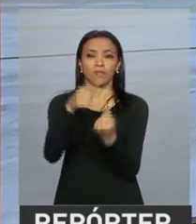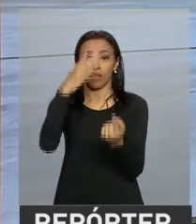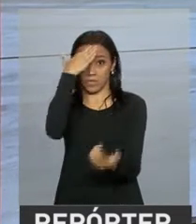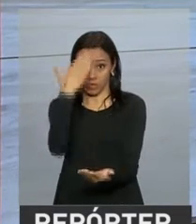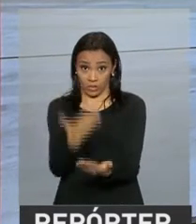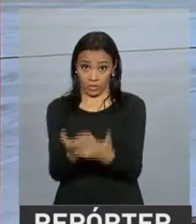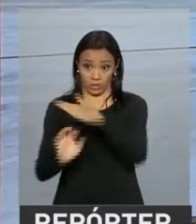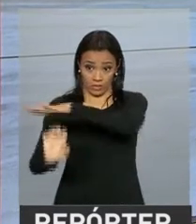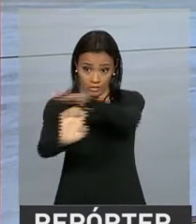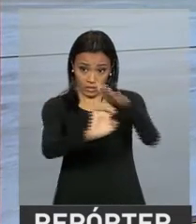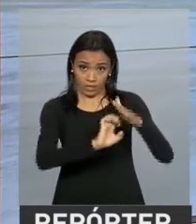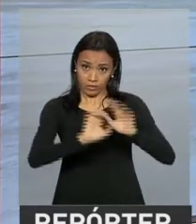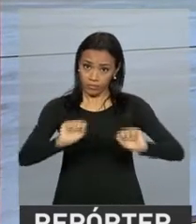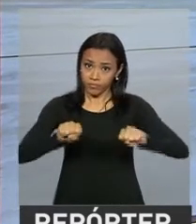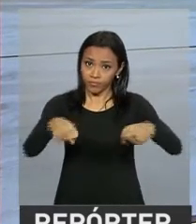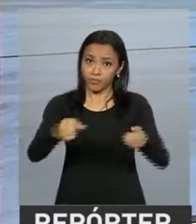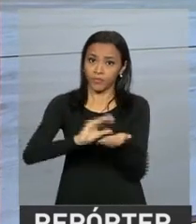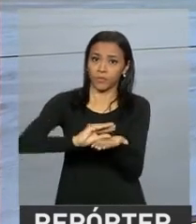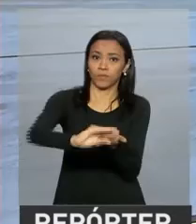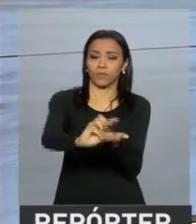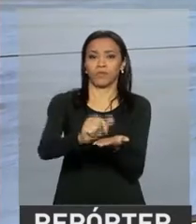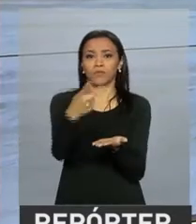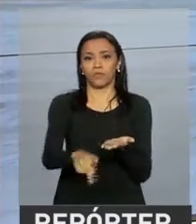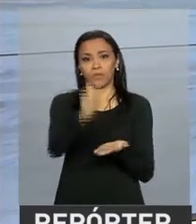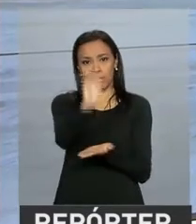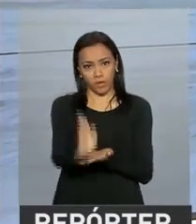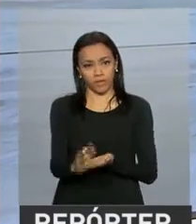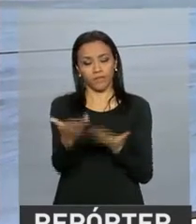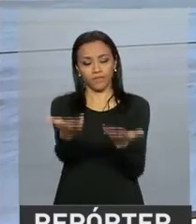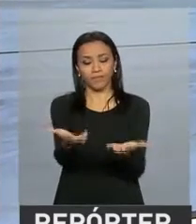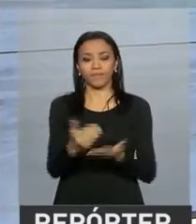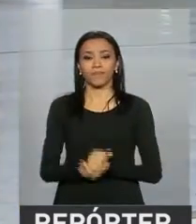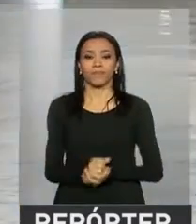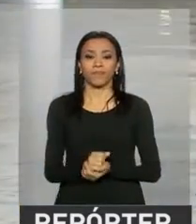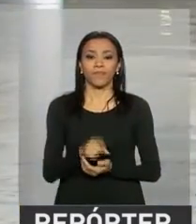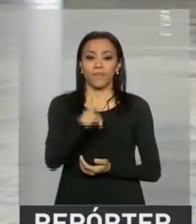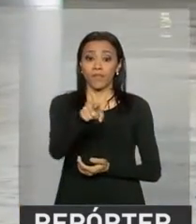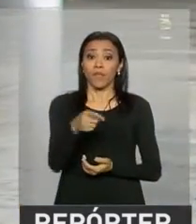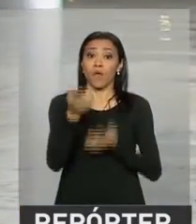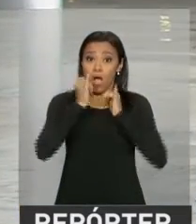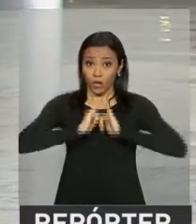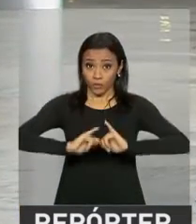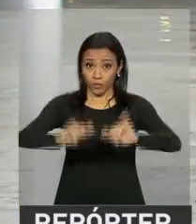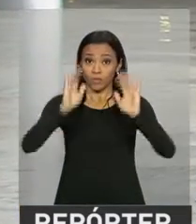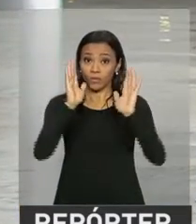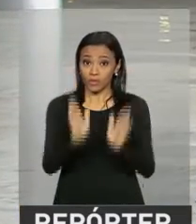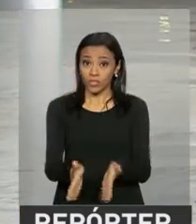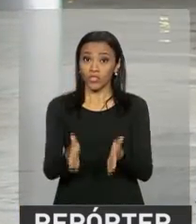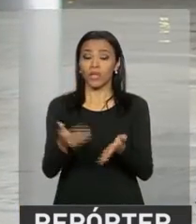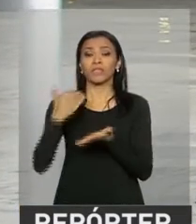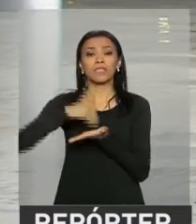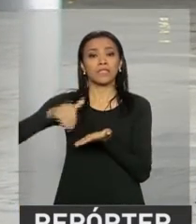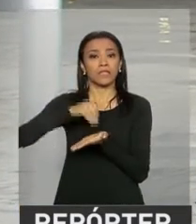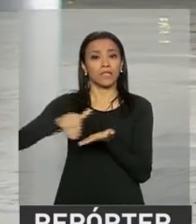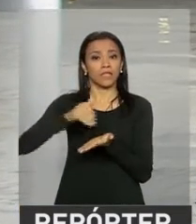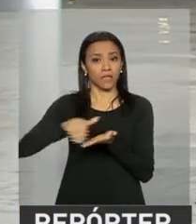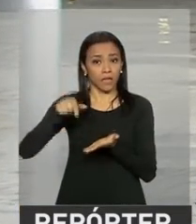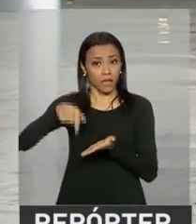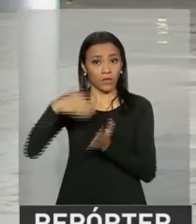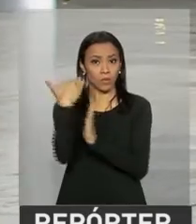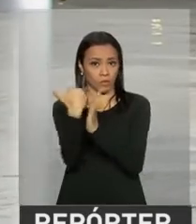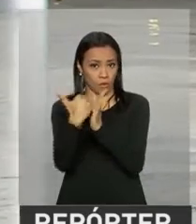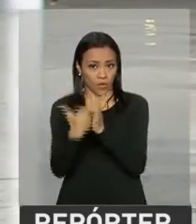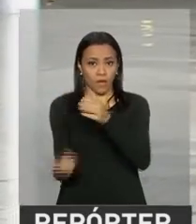ao Palácio do Planalto saber os detalhes com Paola De Orte. Oi, Paola. Oi, Renata. O anúncio foi feito pelo secretário executivo do Programa